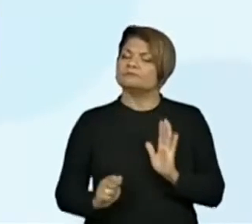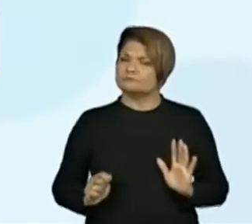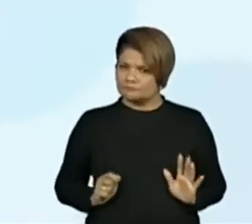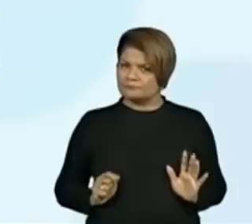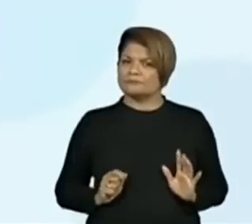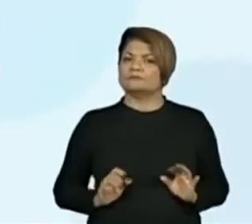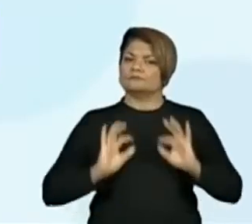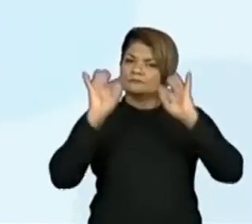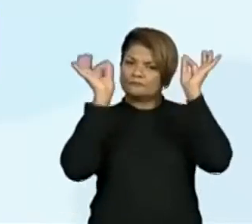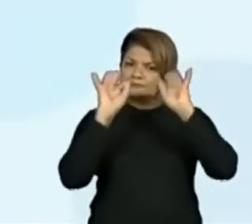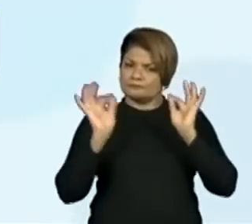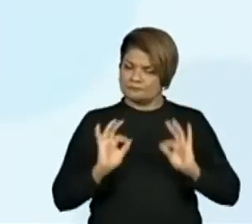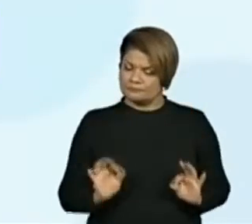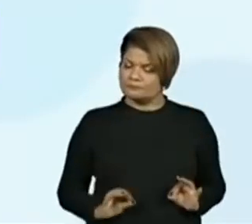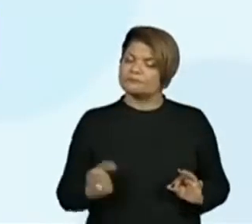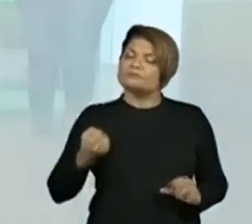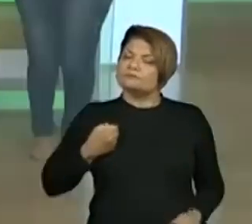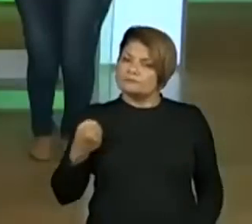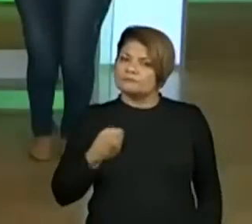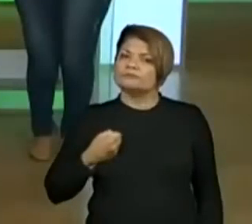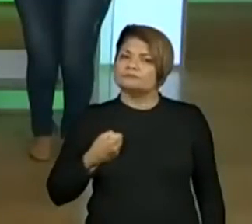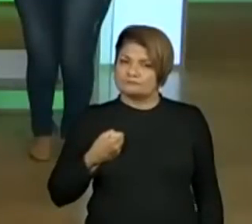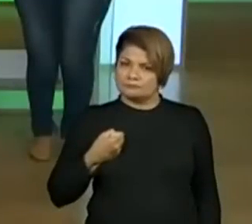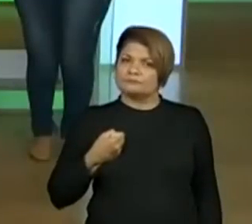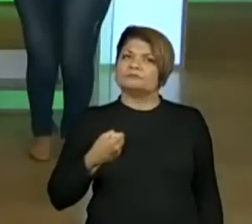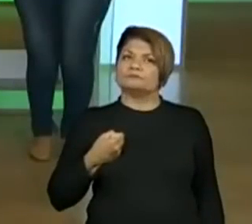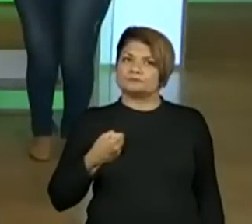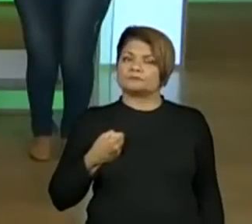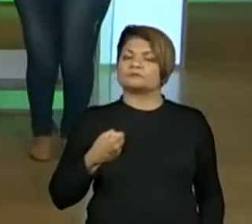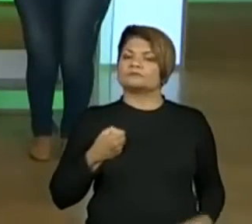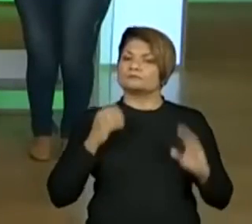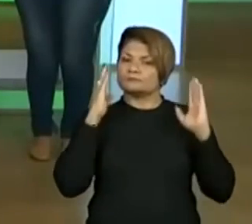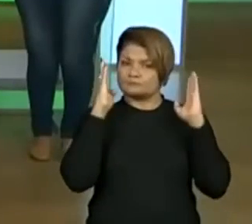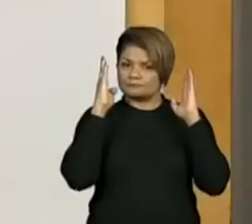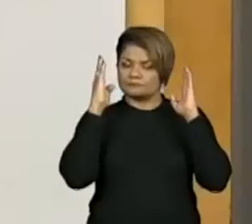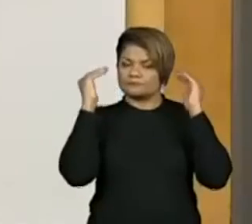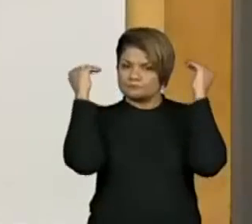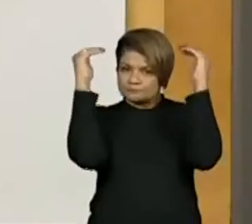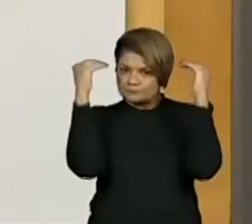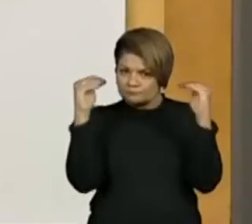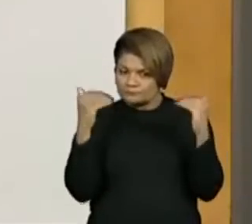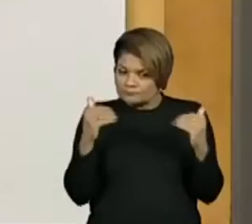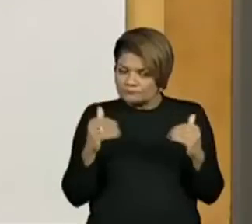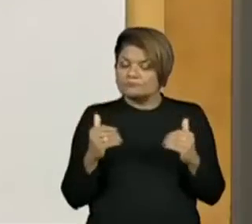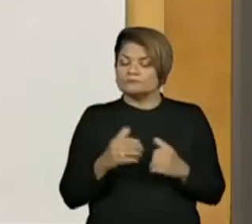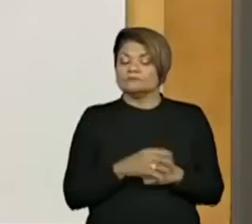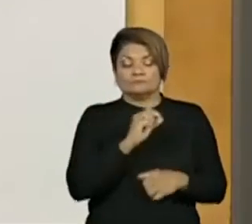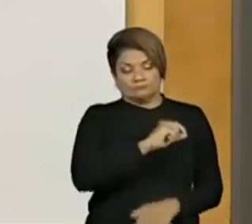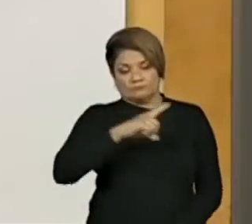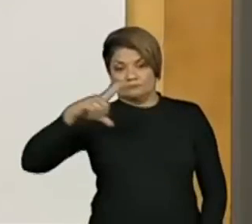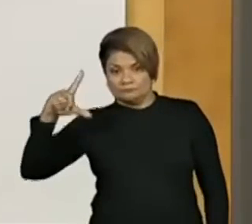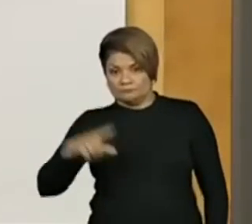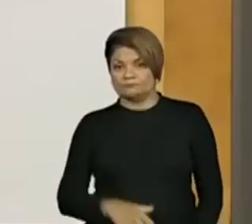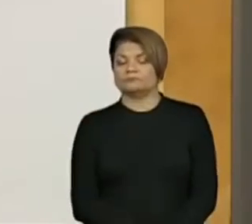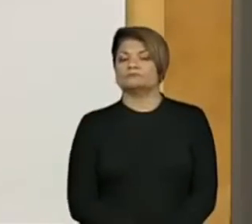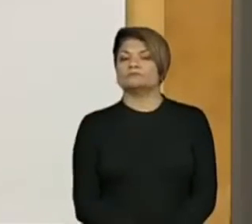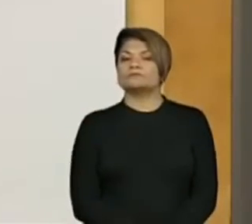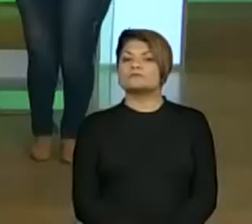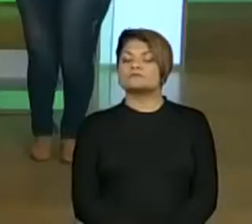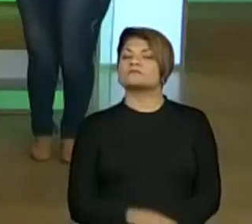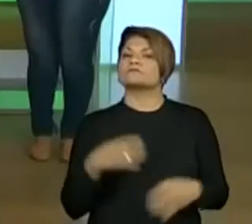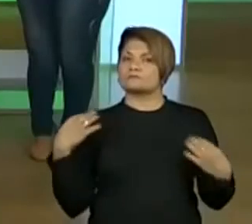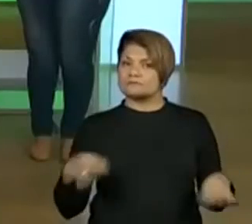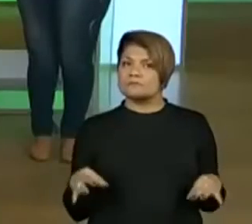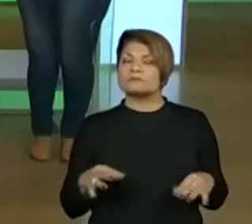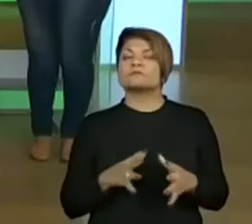organizar os números na ordem crescente. certo? E aí, o último número que